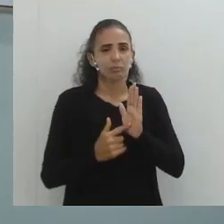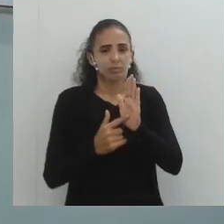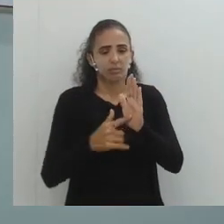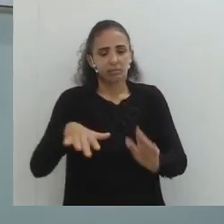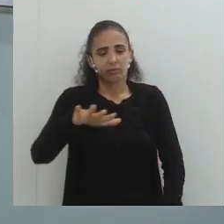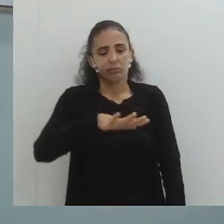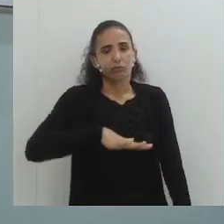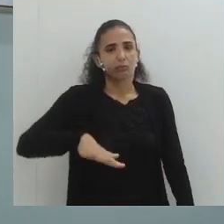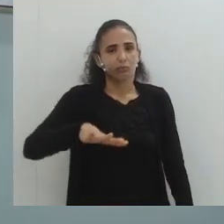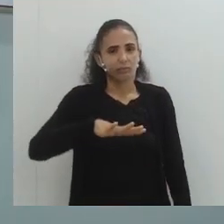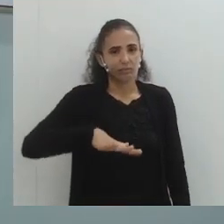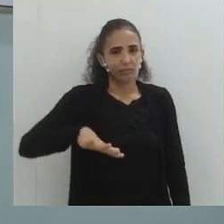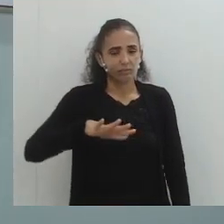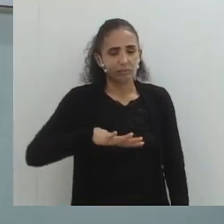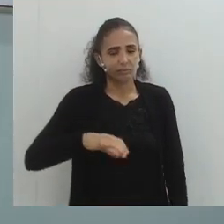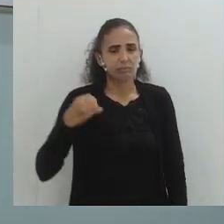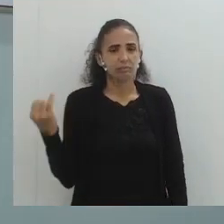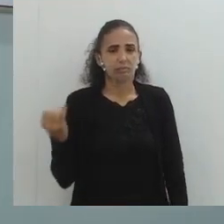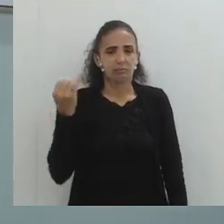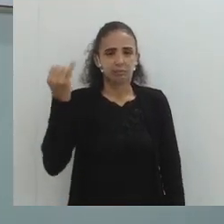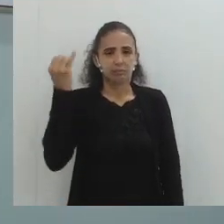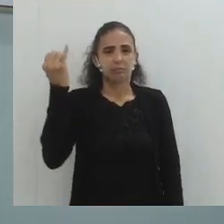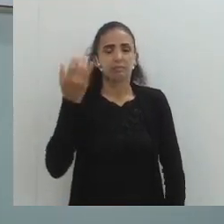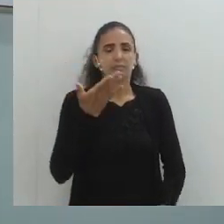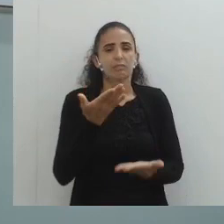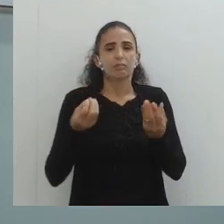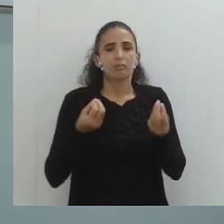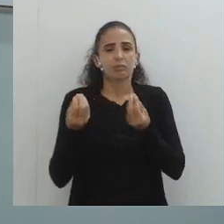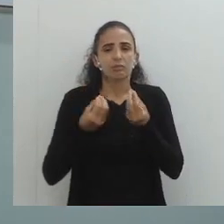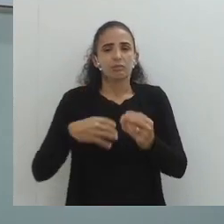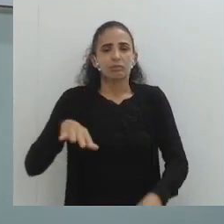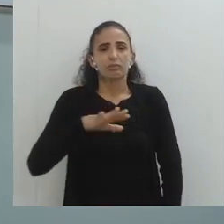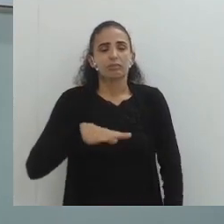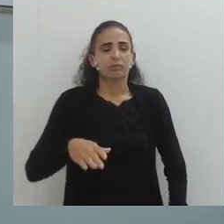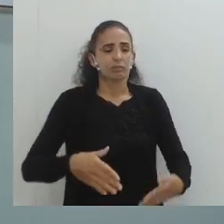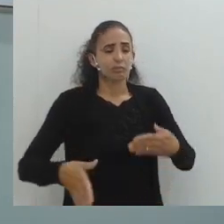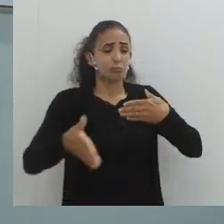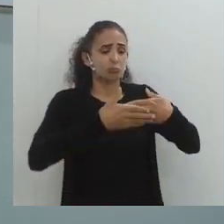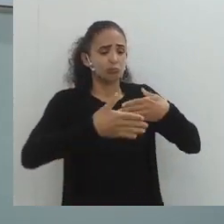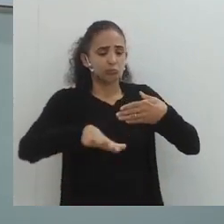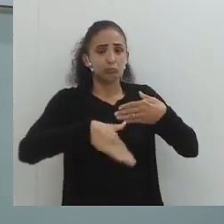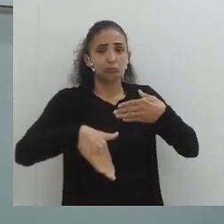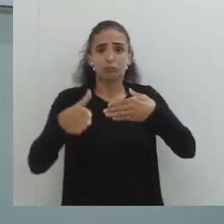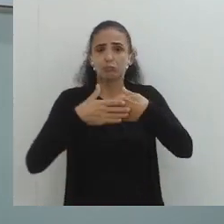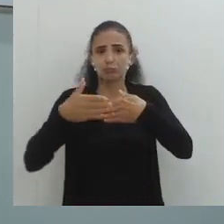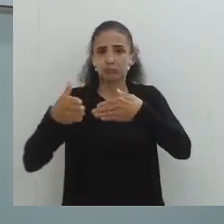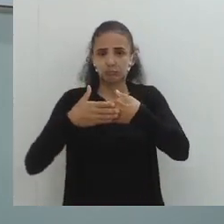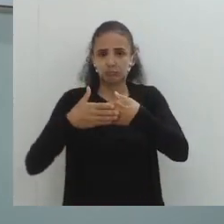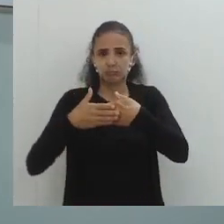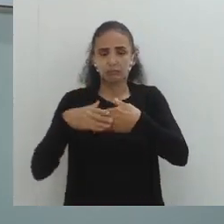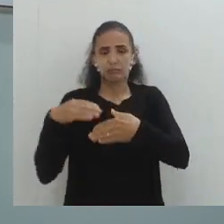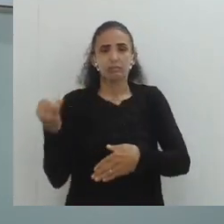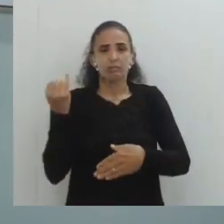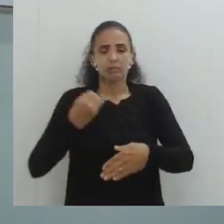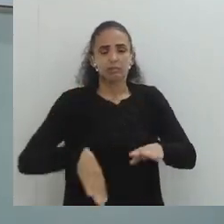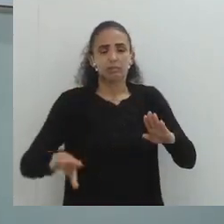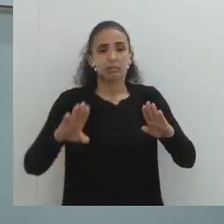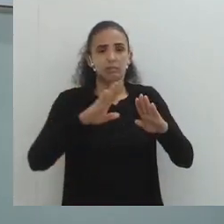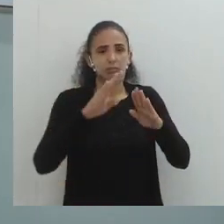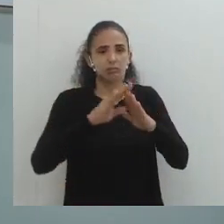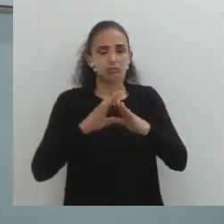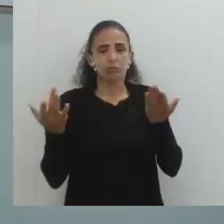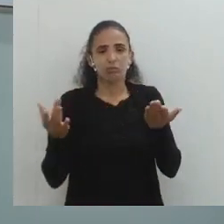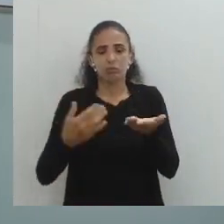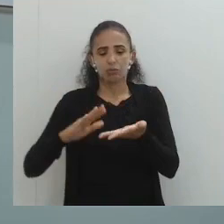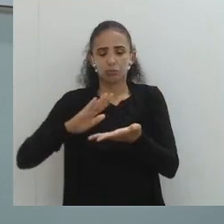espaços recreativos que a gente não tem, que são justamente os espaços fechados. São os espaços das casas de jogos